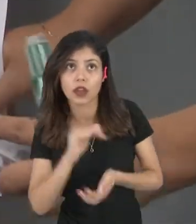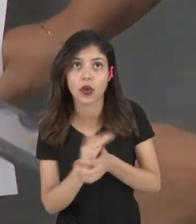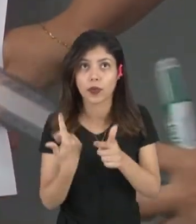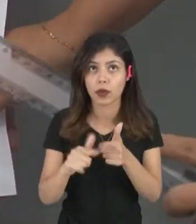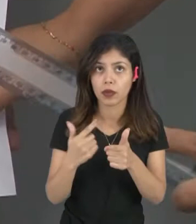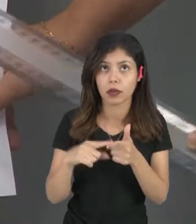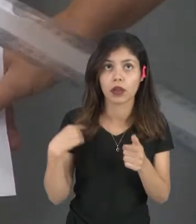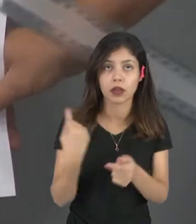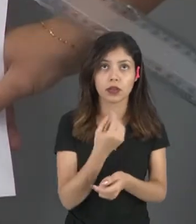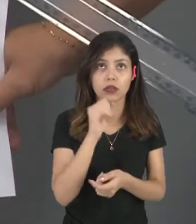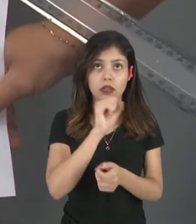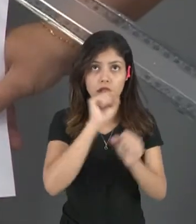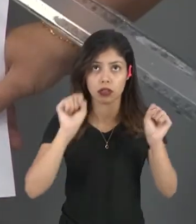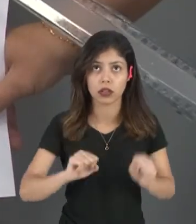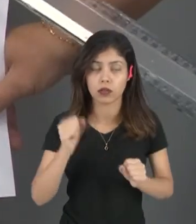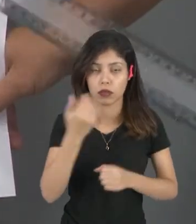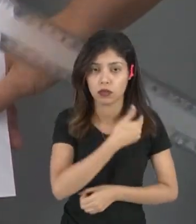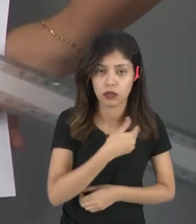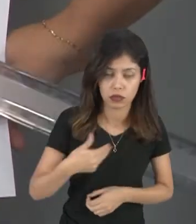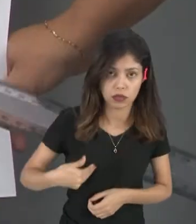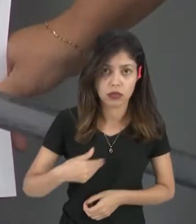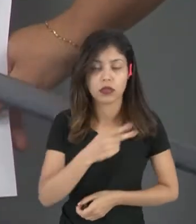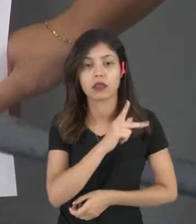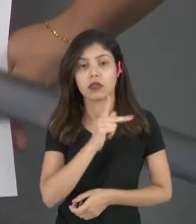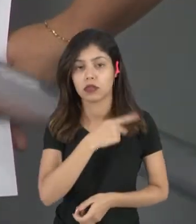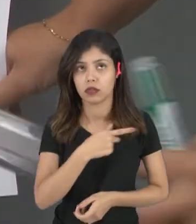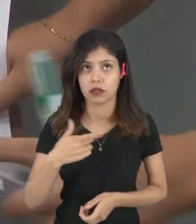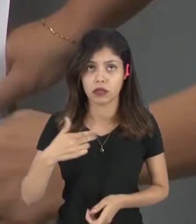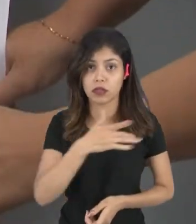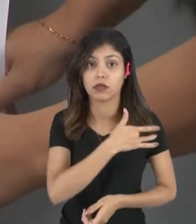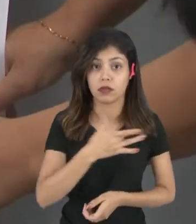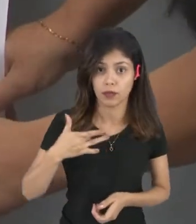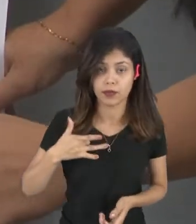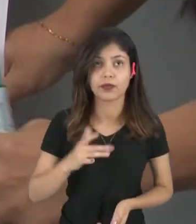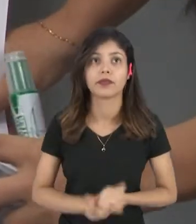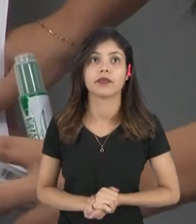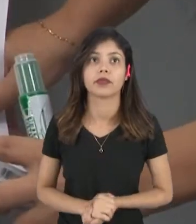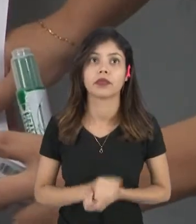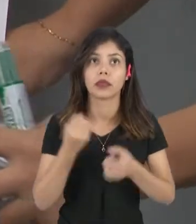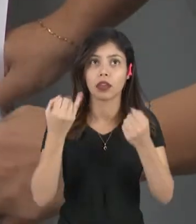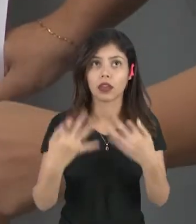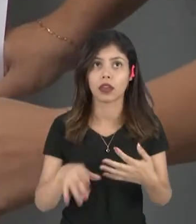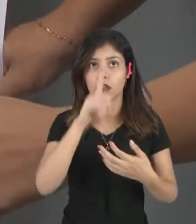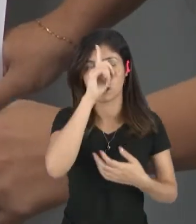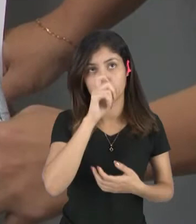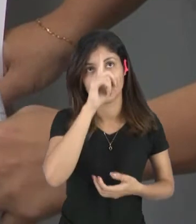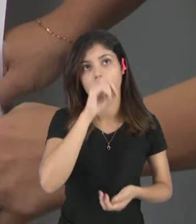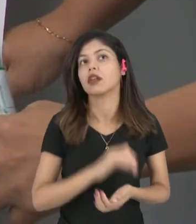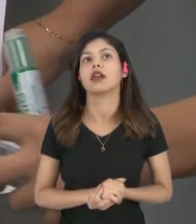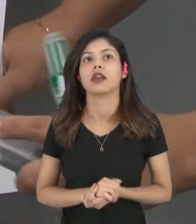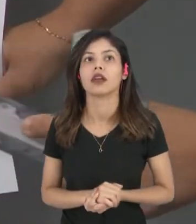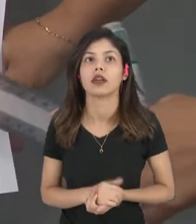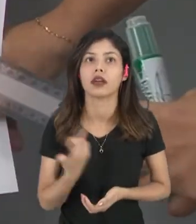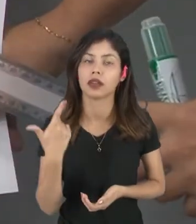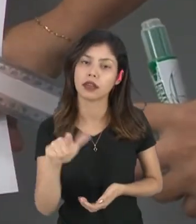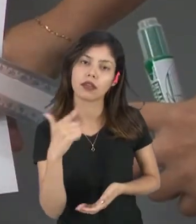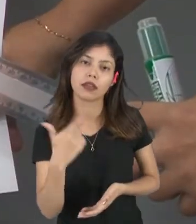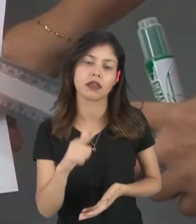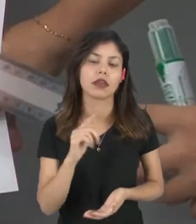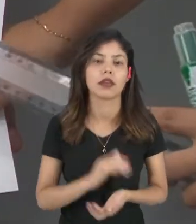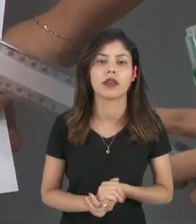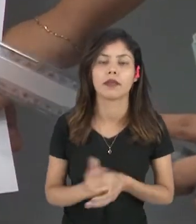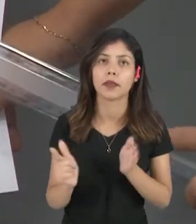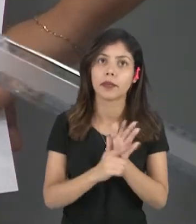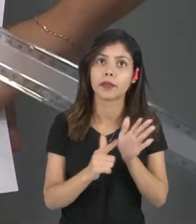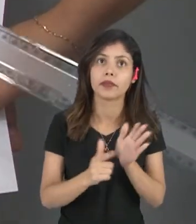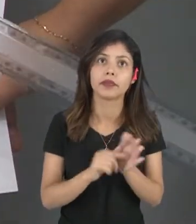no sistema público de saúde. O enunciado do hospital, o enunciado está assim, o hospital está sem